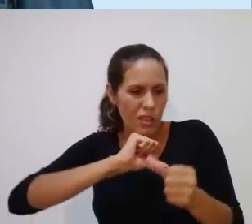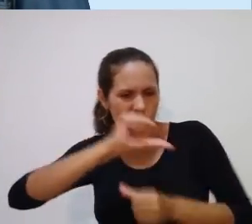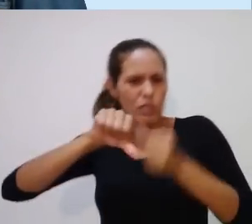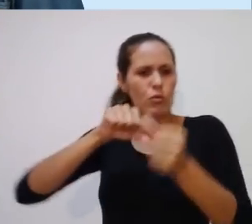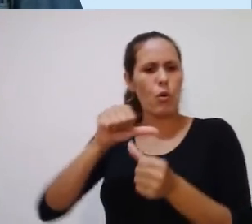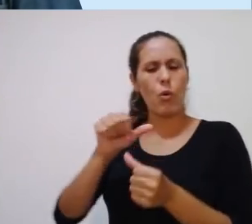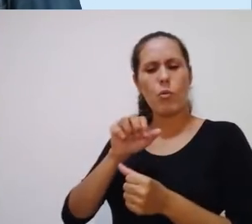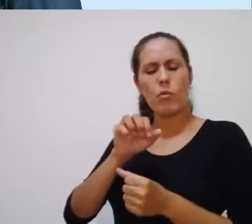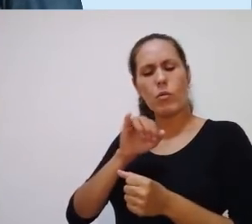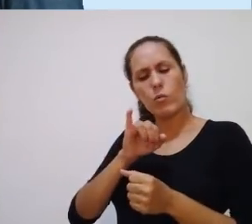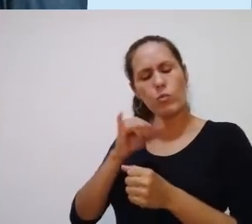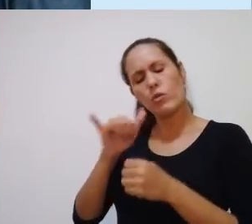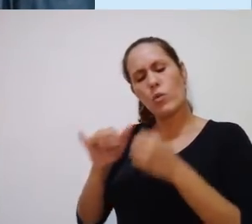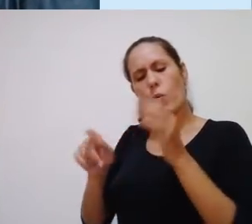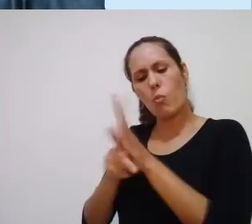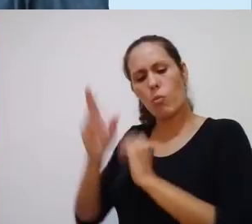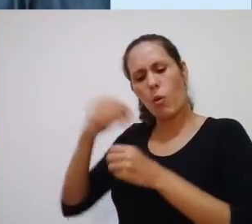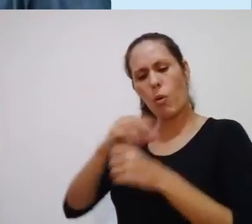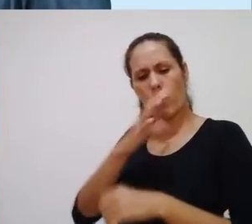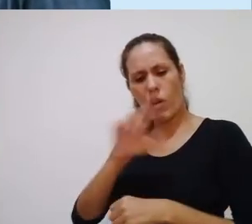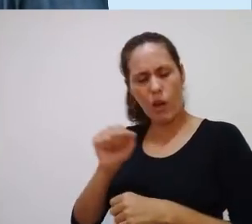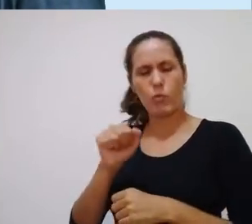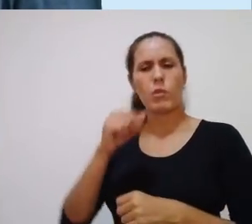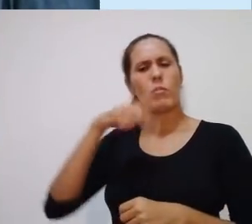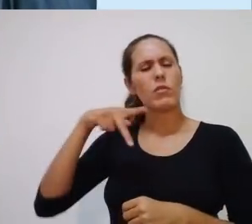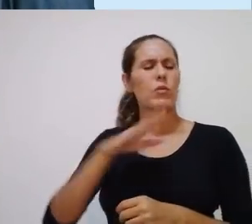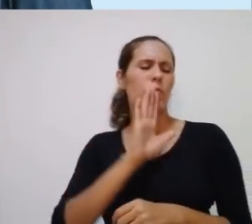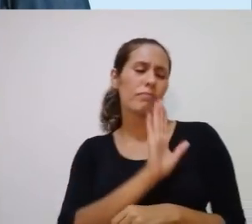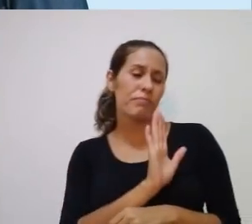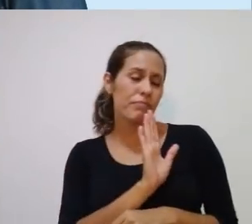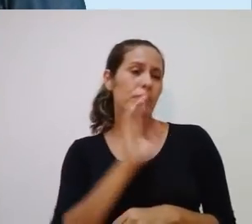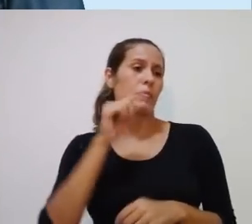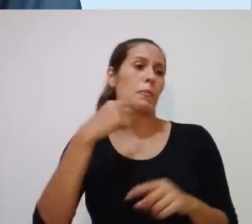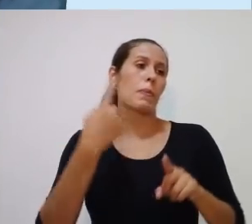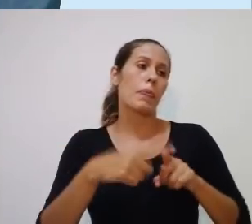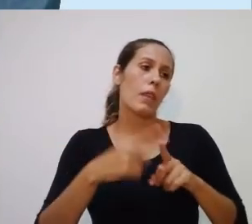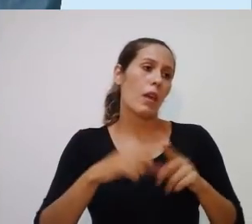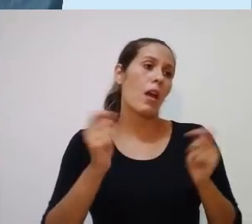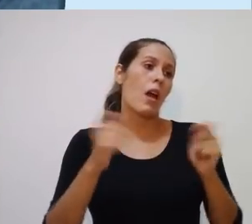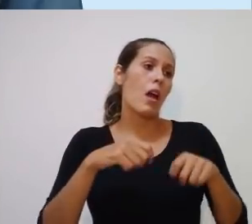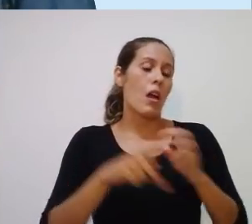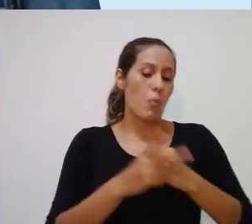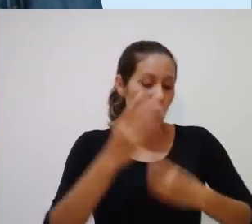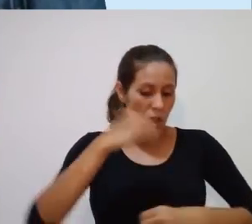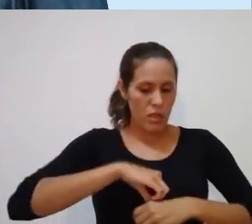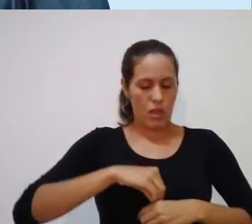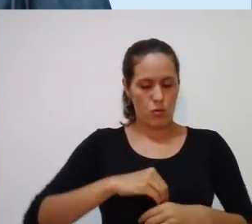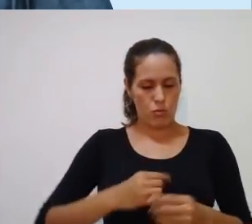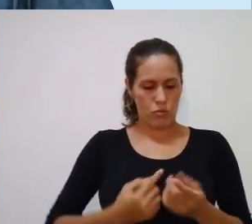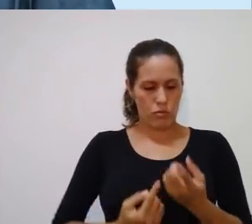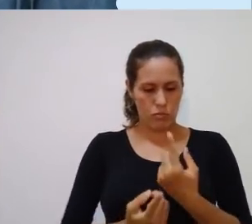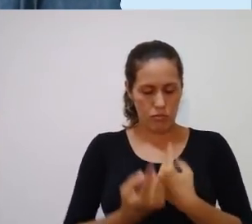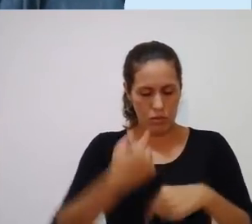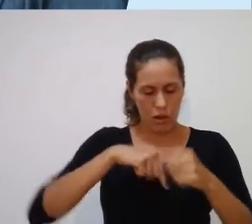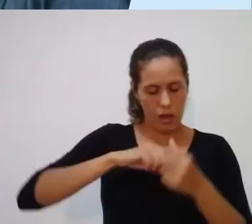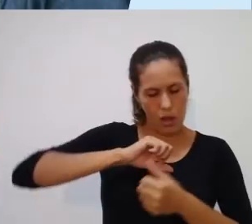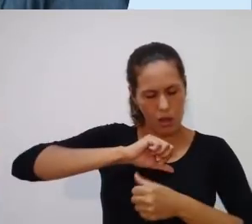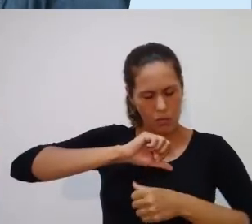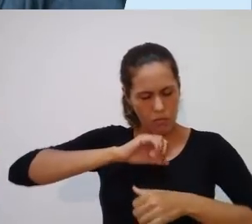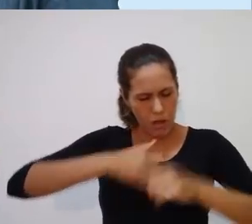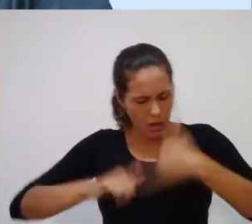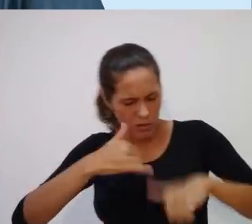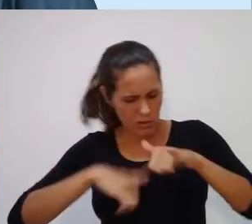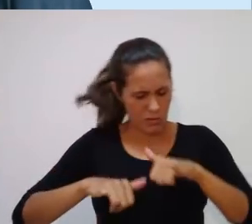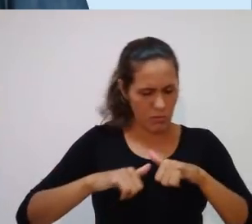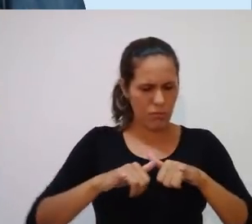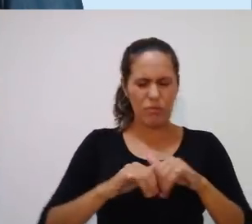professor, prontamente, professor de biologia, sim. falou para ela que deveria acontecer uma reação química. Né? Aí ela perguntou, o que provoca essa reação